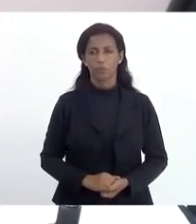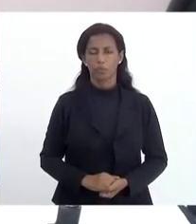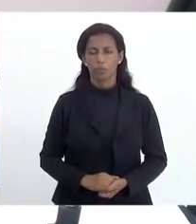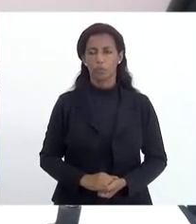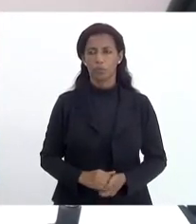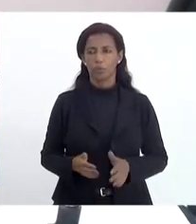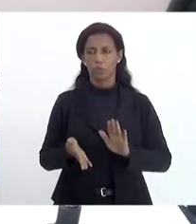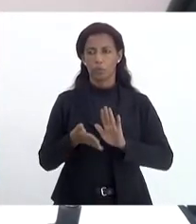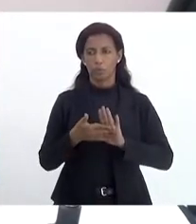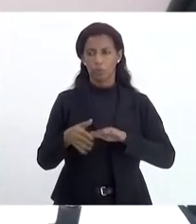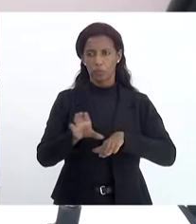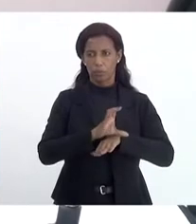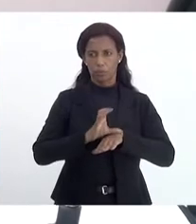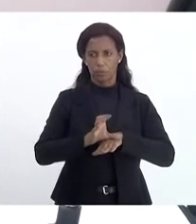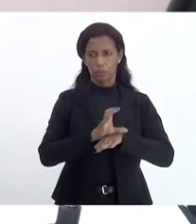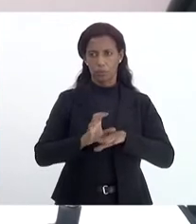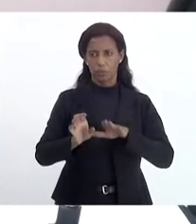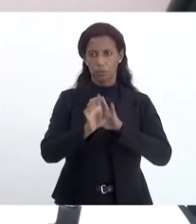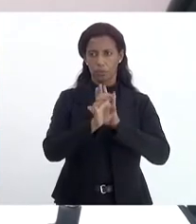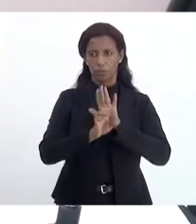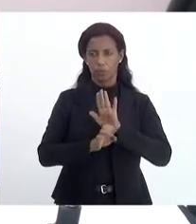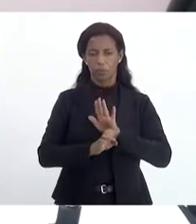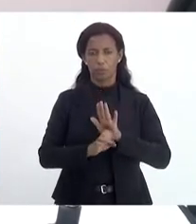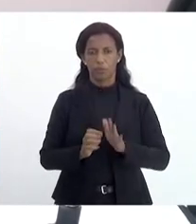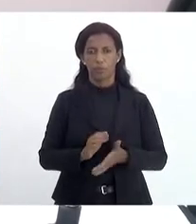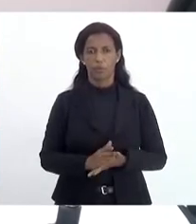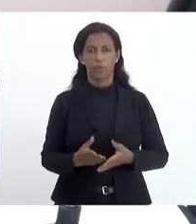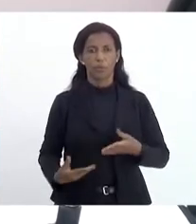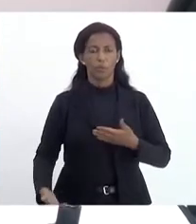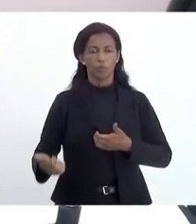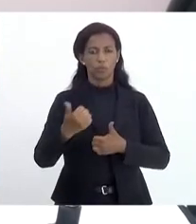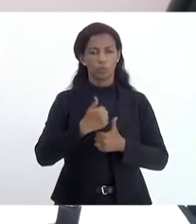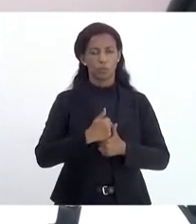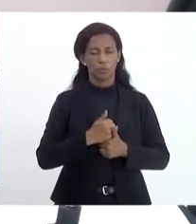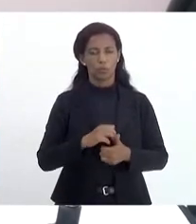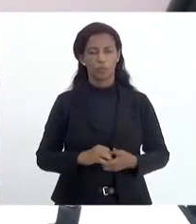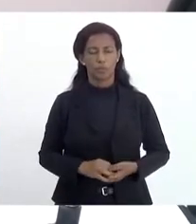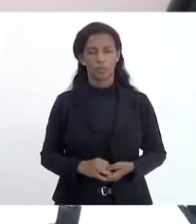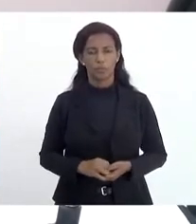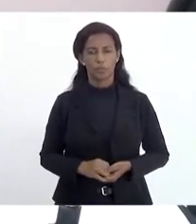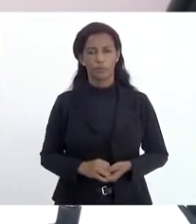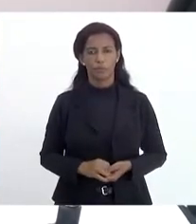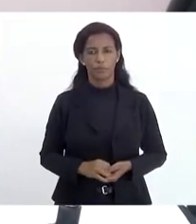O parecer é pela constitucionalidade com emendas, concluindo por substitutivo.